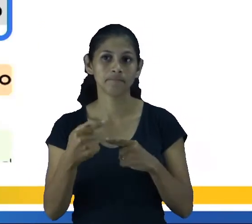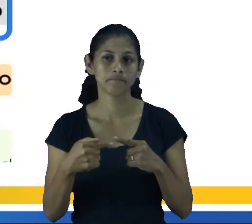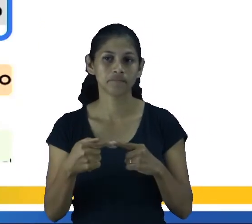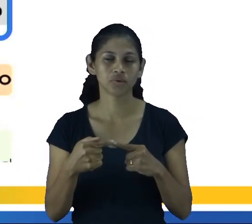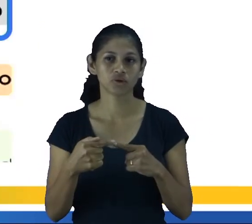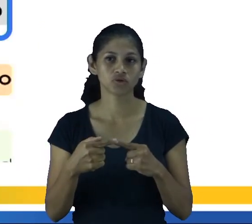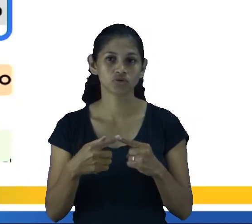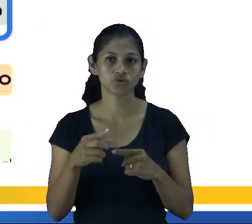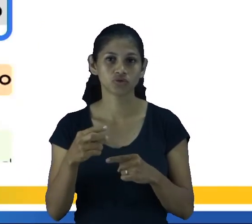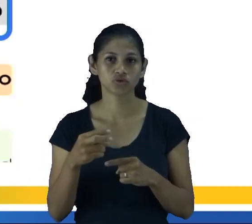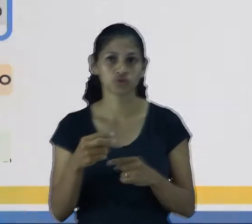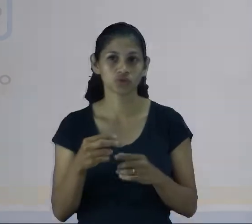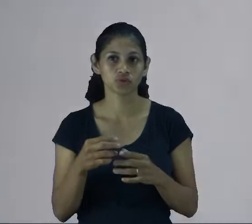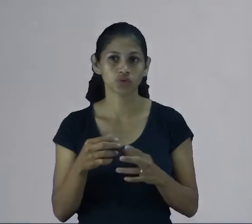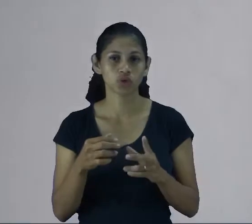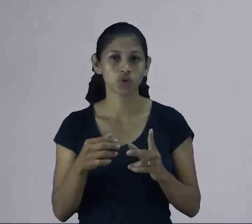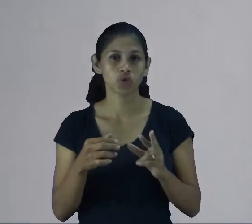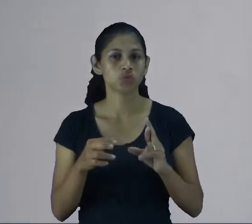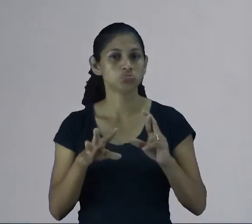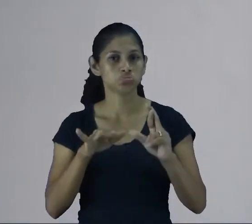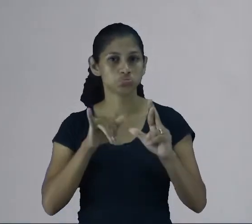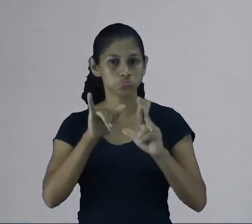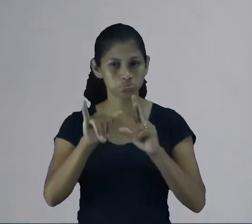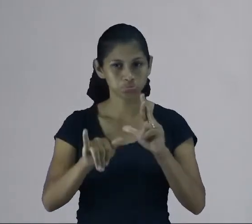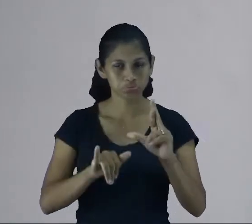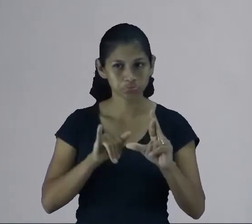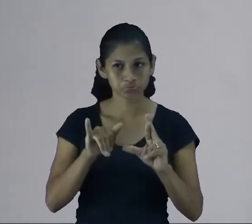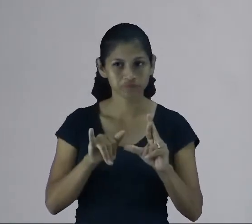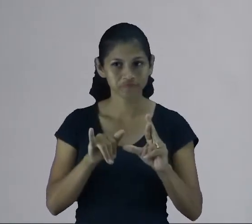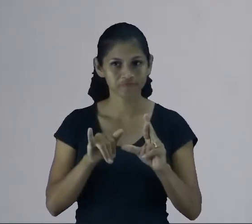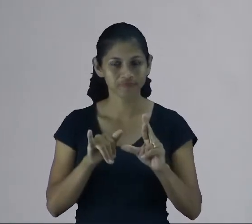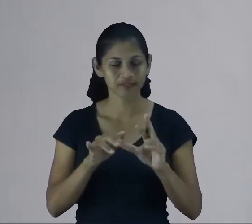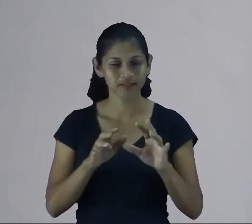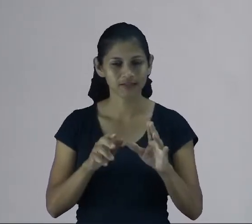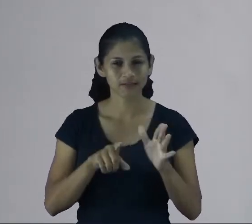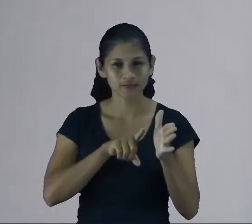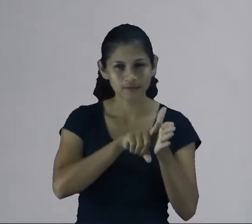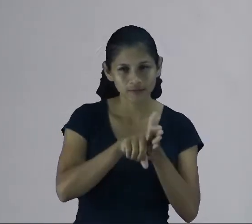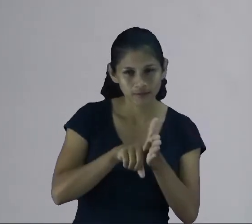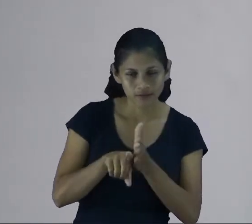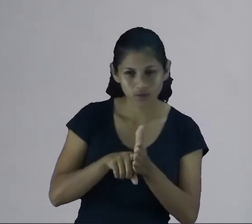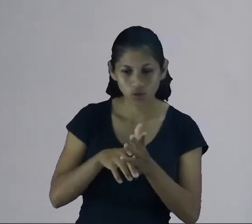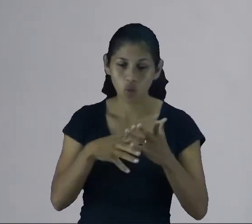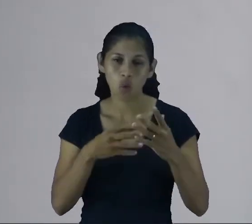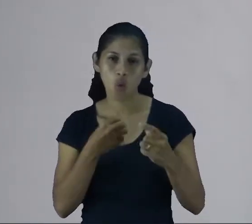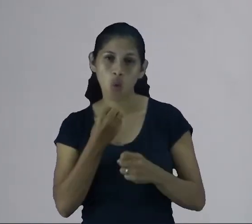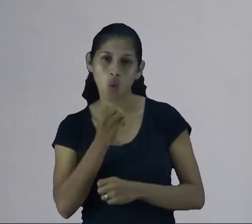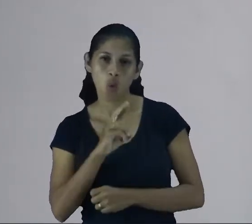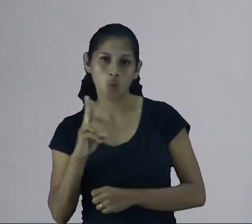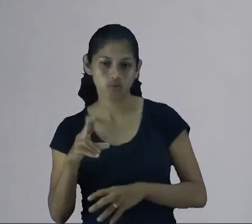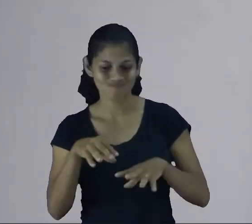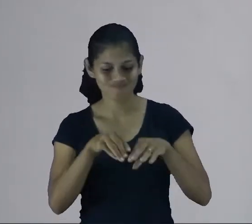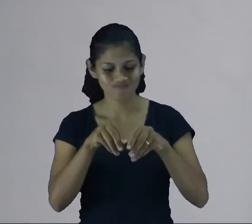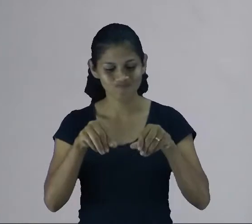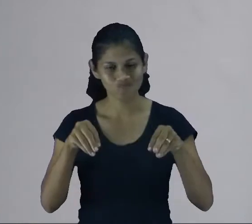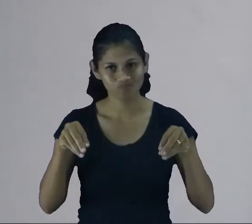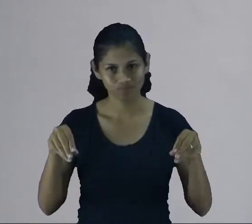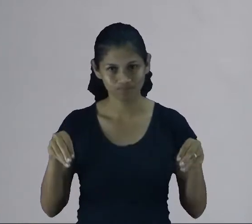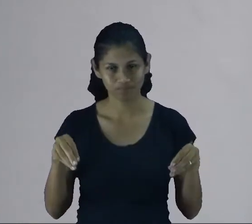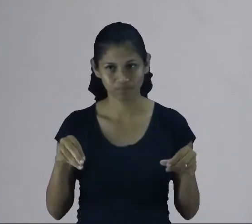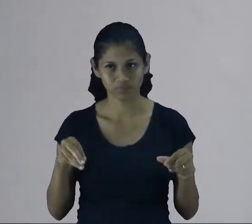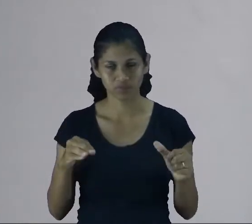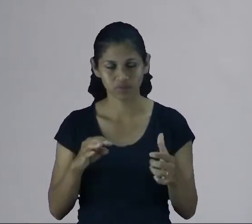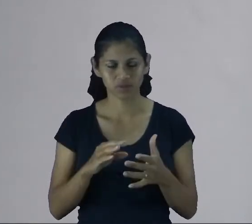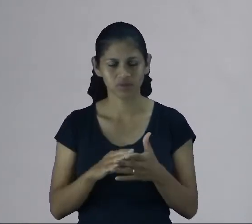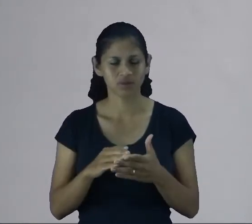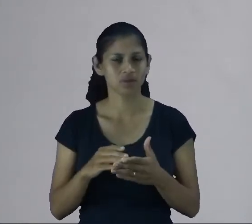O próximo tipo de reação química é a reação de análise ou decomposição, né? Então nesse tipo de reação